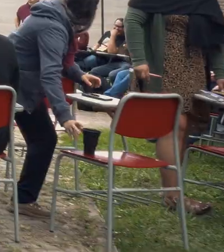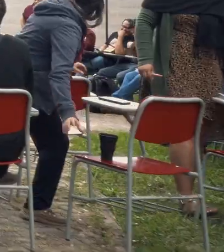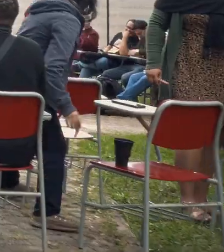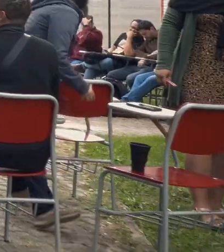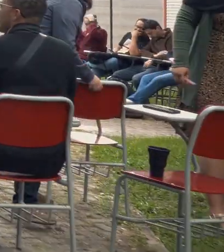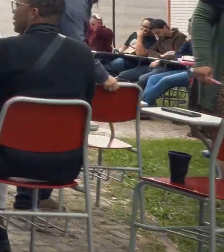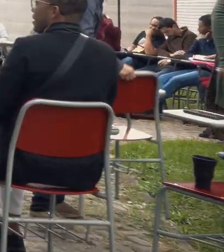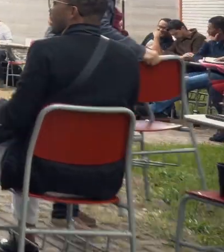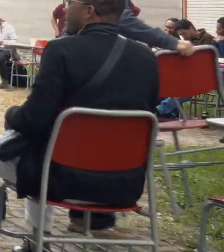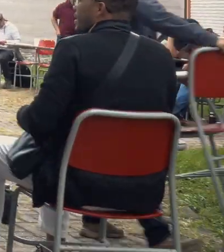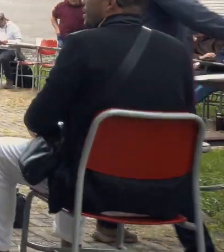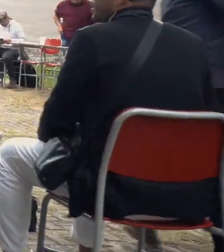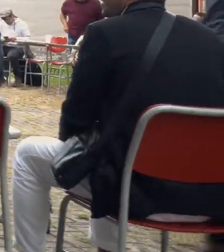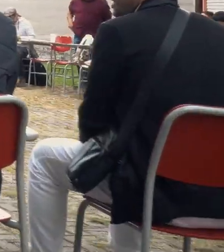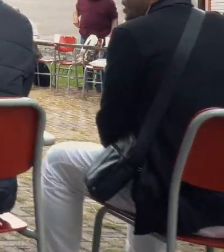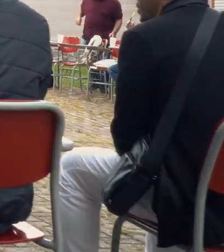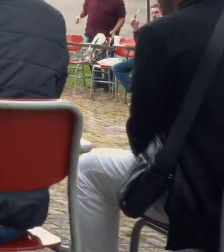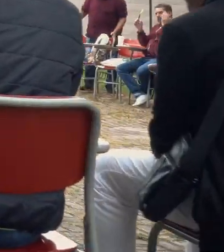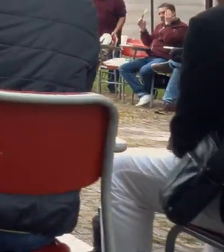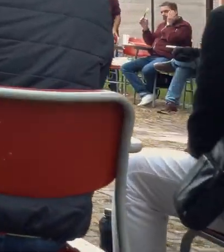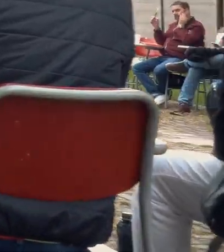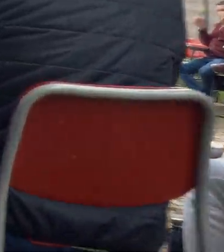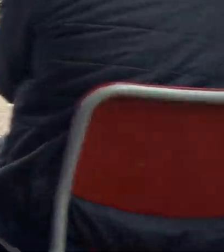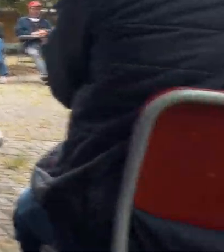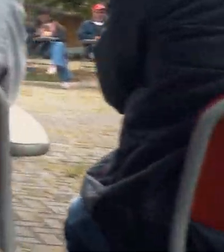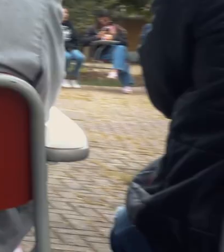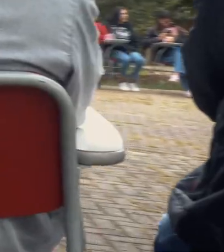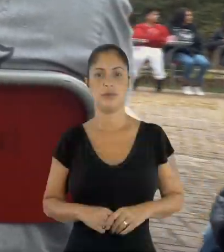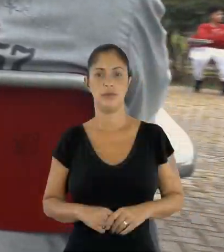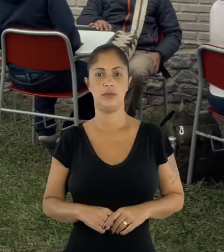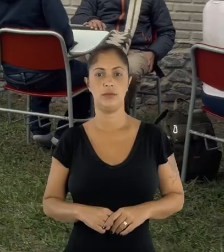Ao ar livre, sentados em roda. O senhor conta aos alunos.